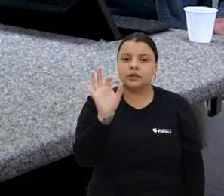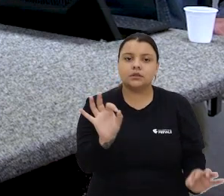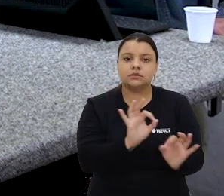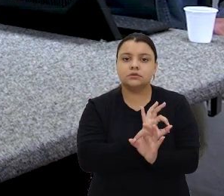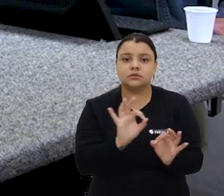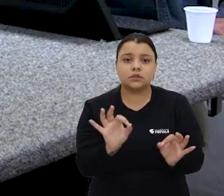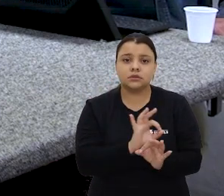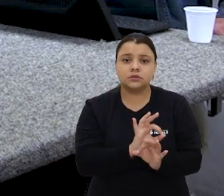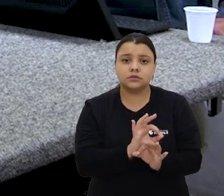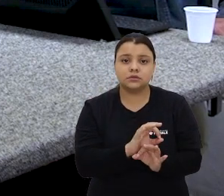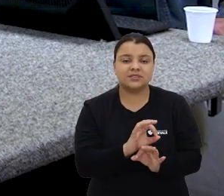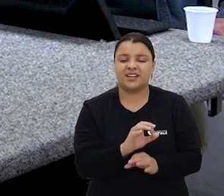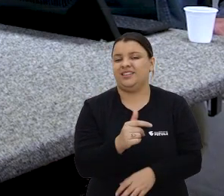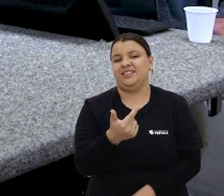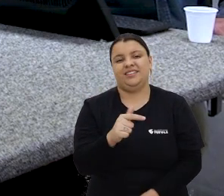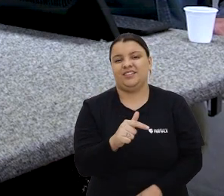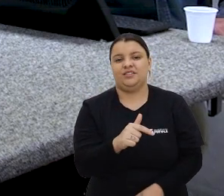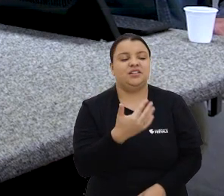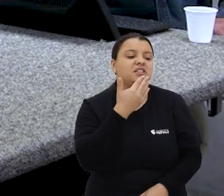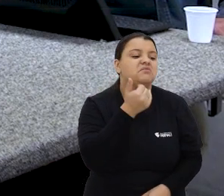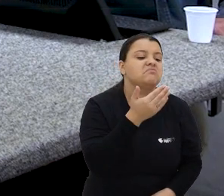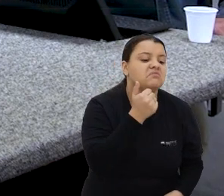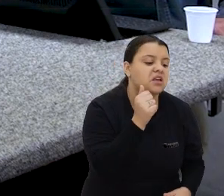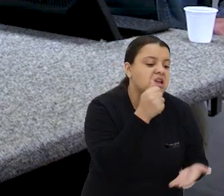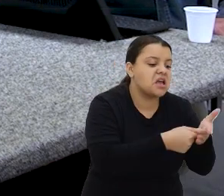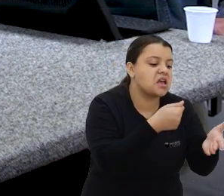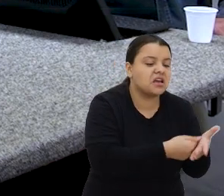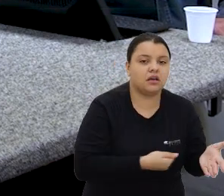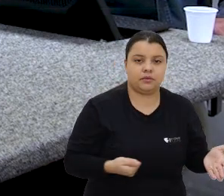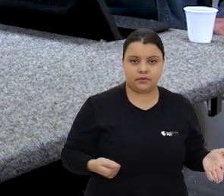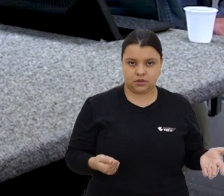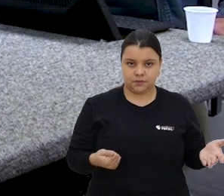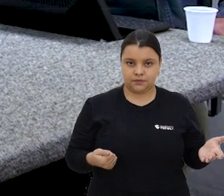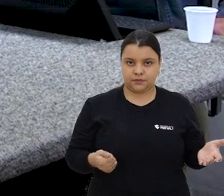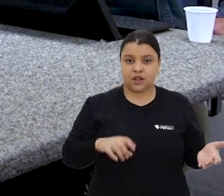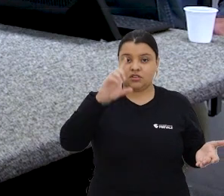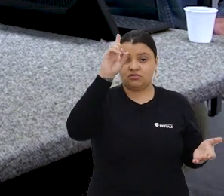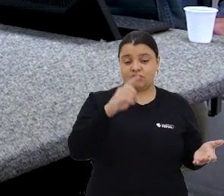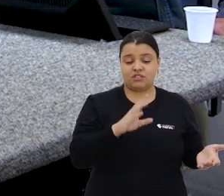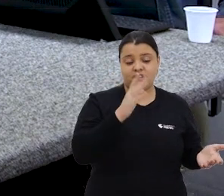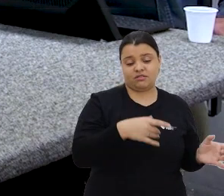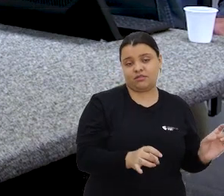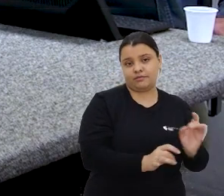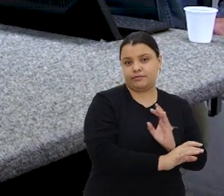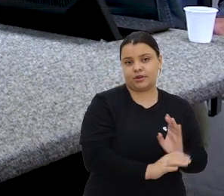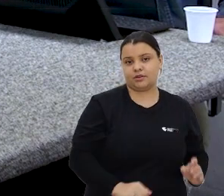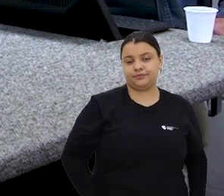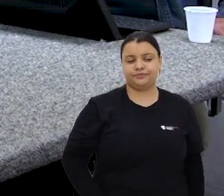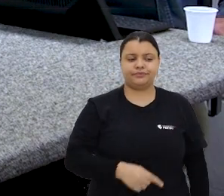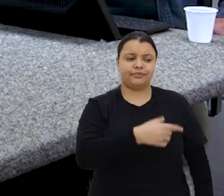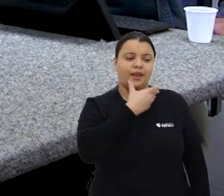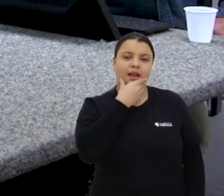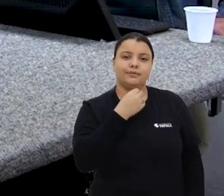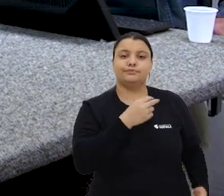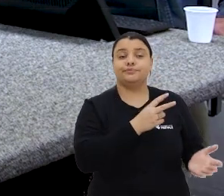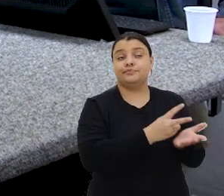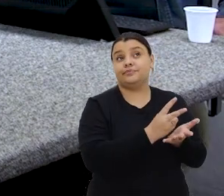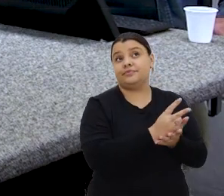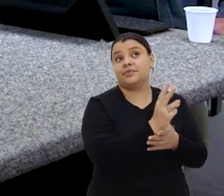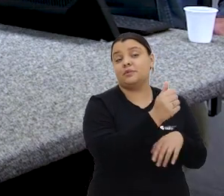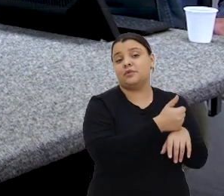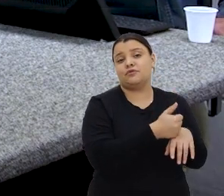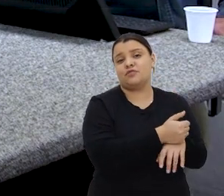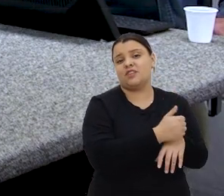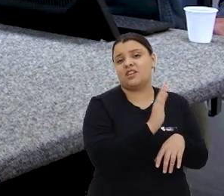cobrança. Porque, segundo eles, era direito adquirido. Porque como os caras já estavam há mais tempo, então não havia